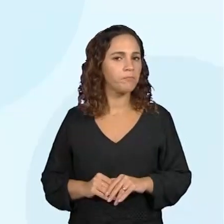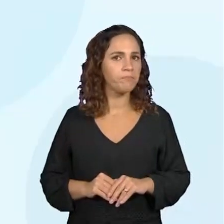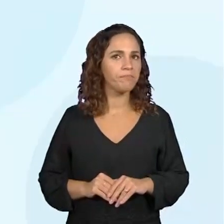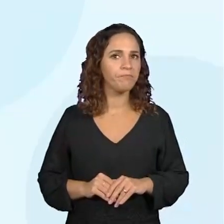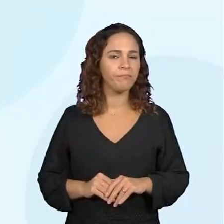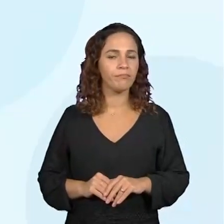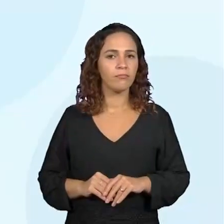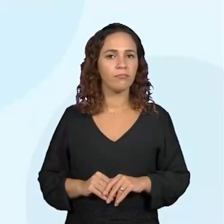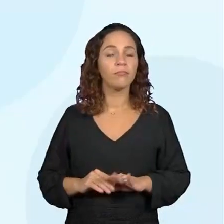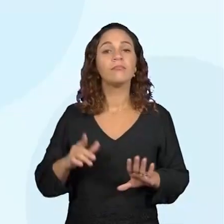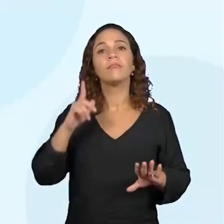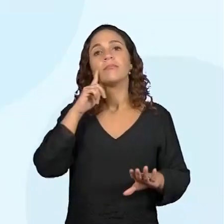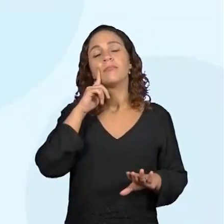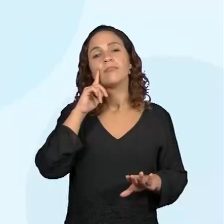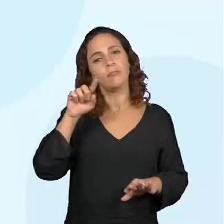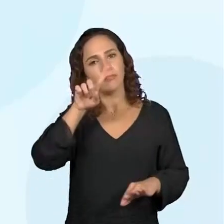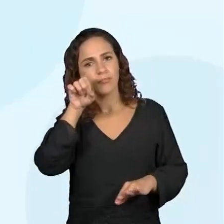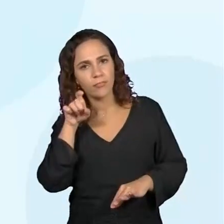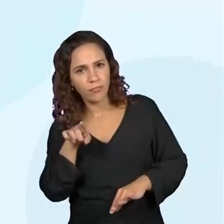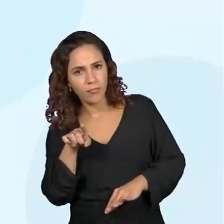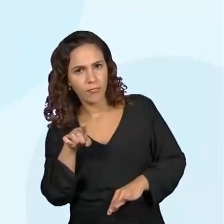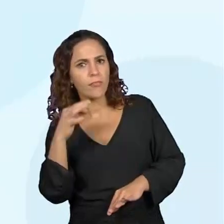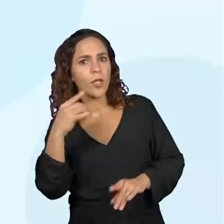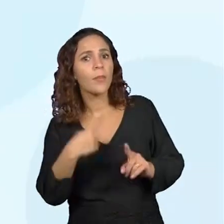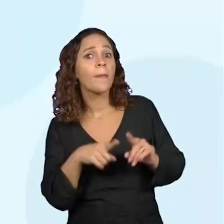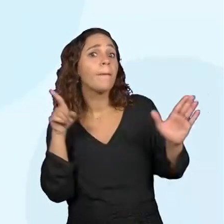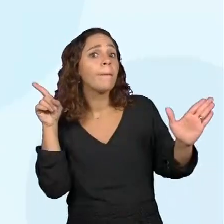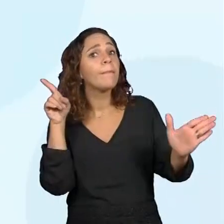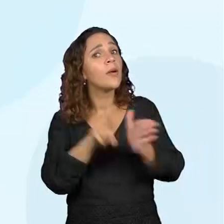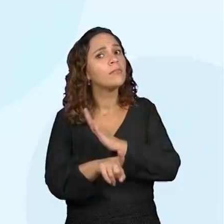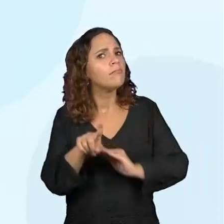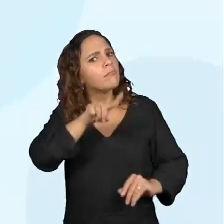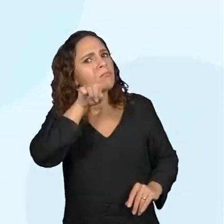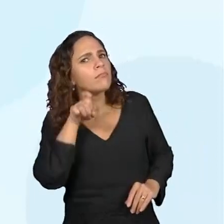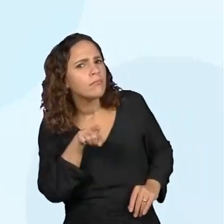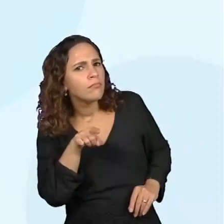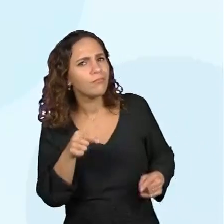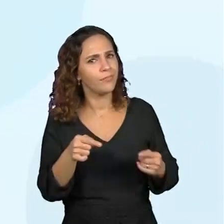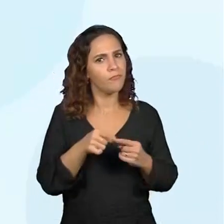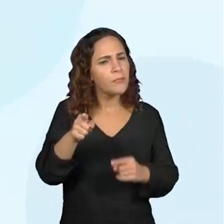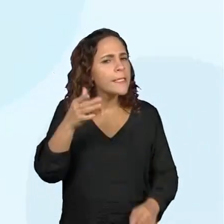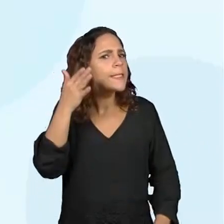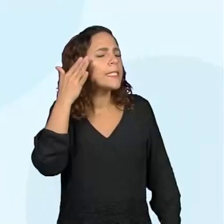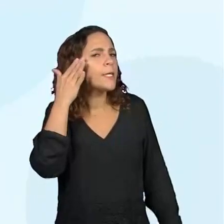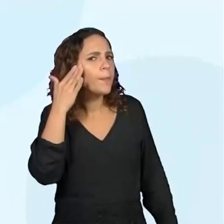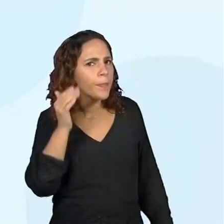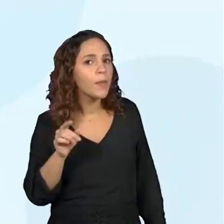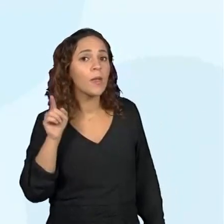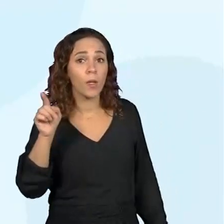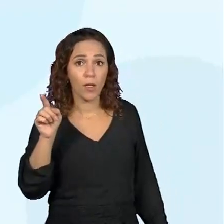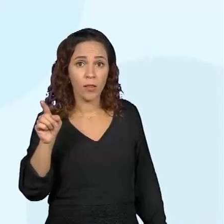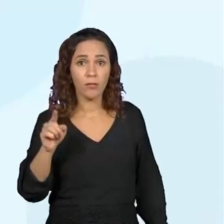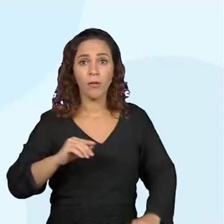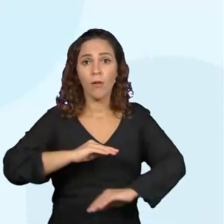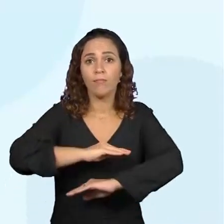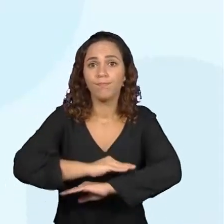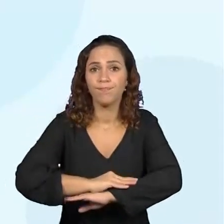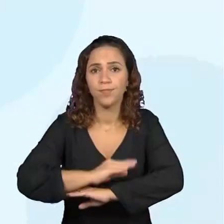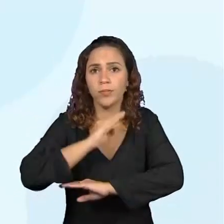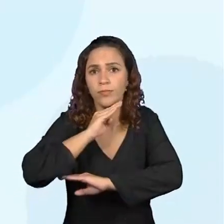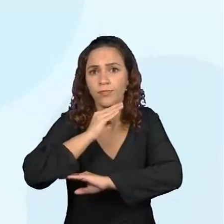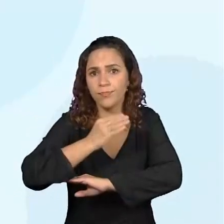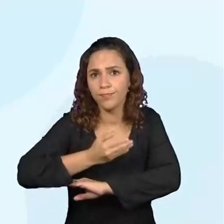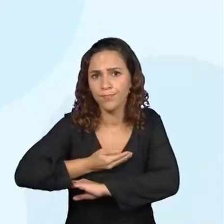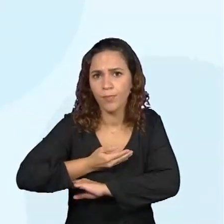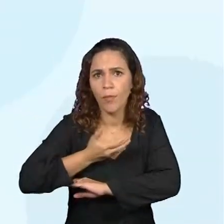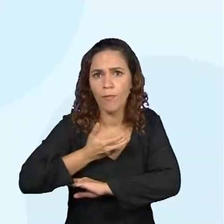Voando. E colocou o ponto de interrogação porque é uma pergunta. Você sabia que o sapo só come bicho que está andando